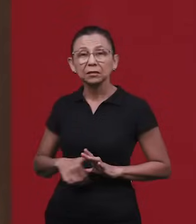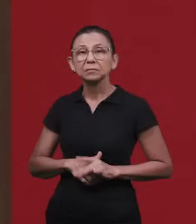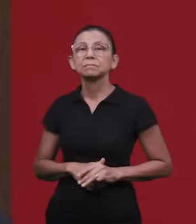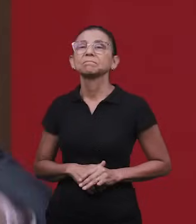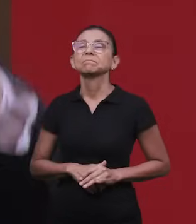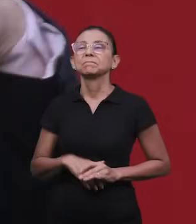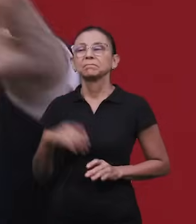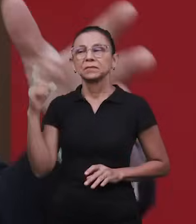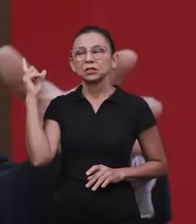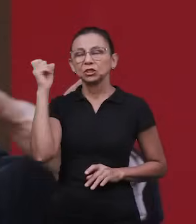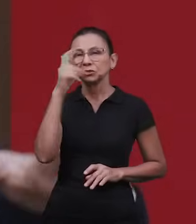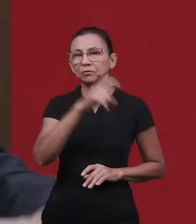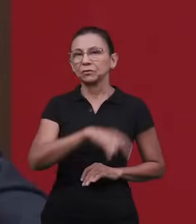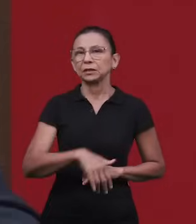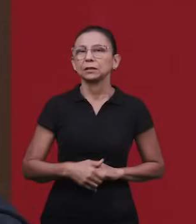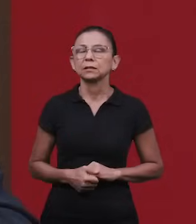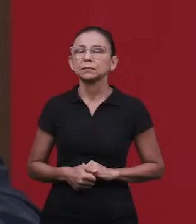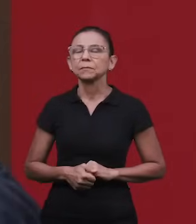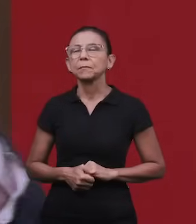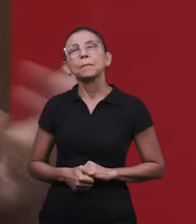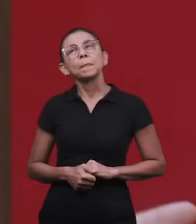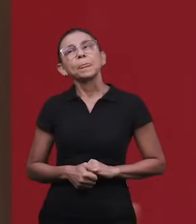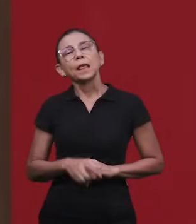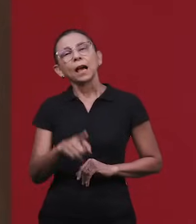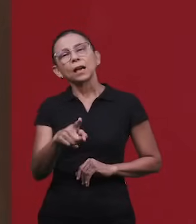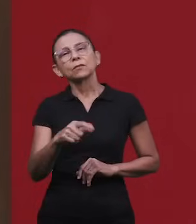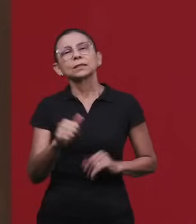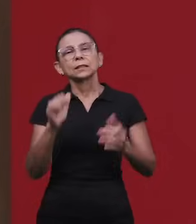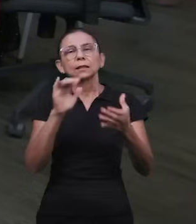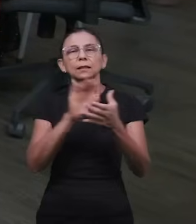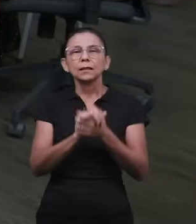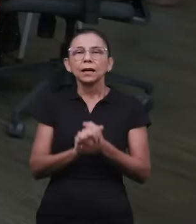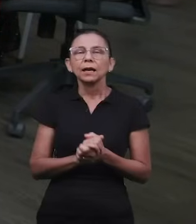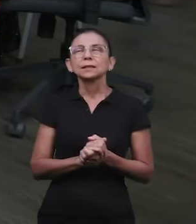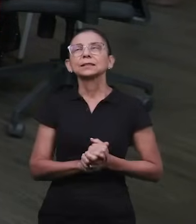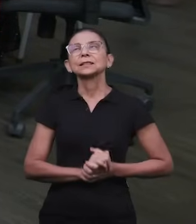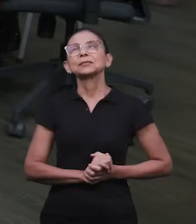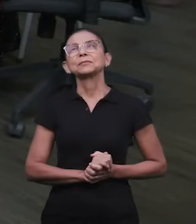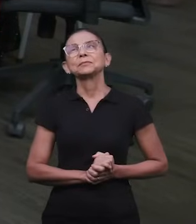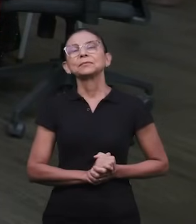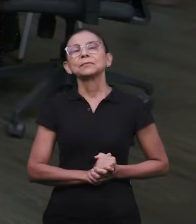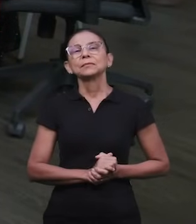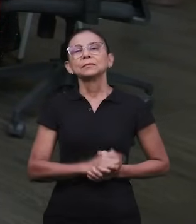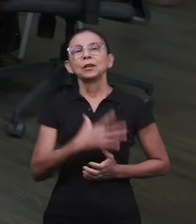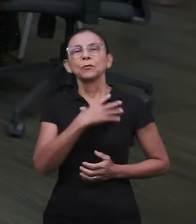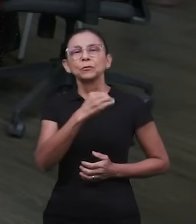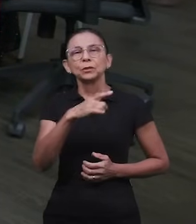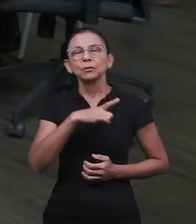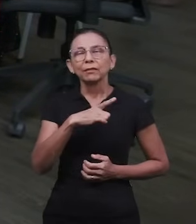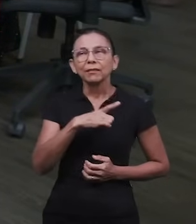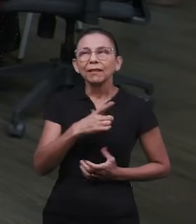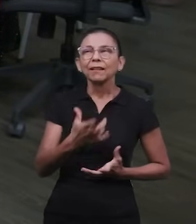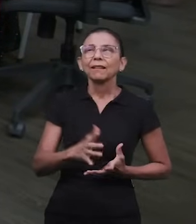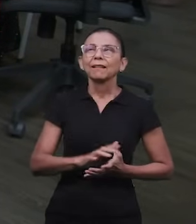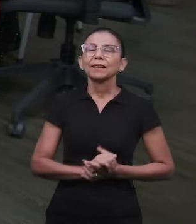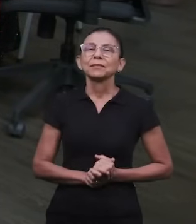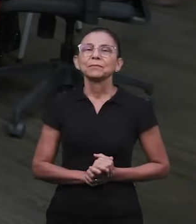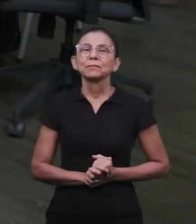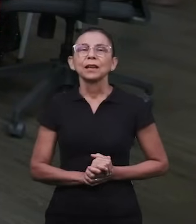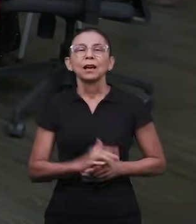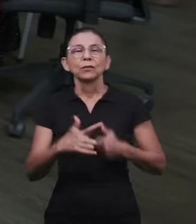obreiro, já casei, sou diácono, sou pastor e minha família ainda não aceitou o Senhor. Não se preocupe, não é função